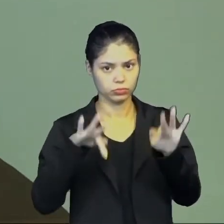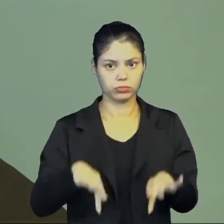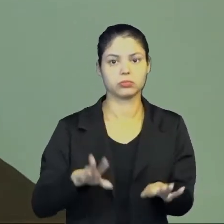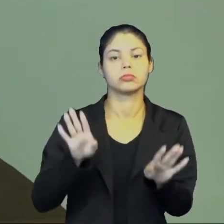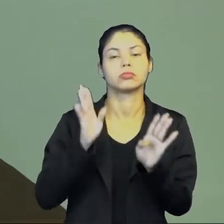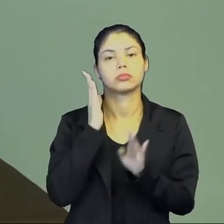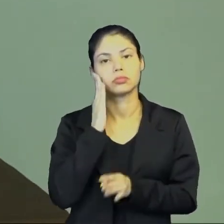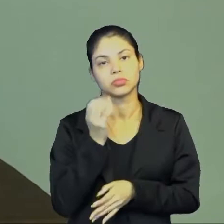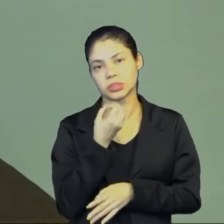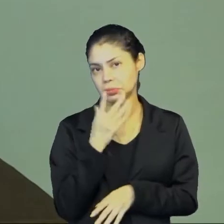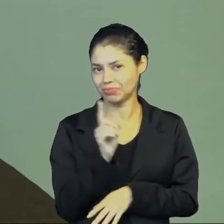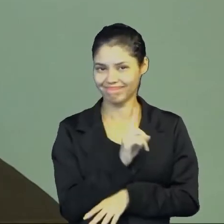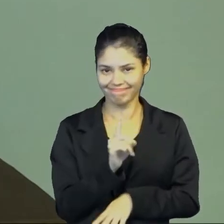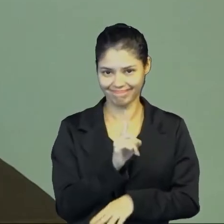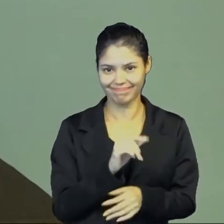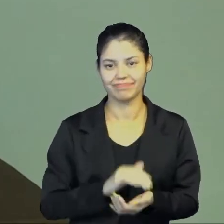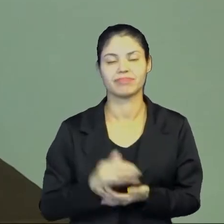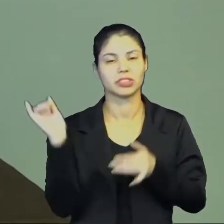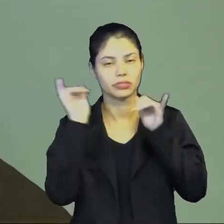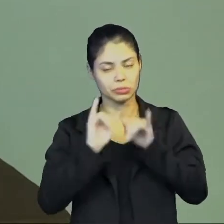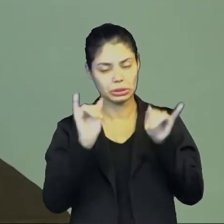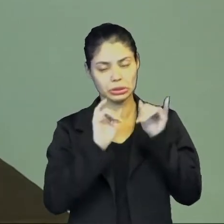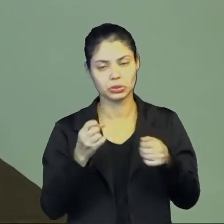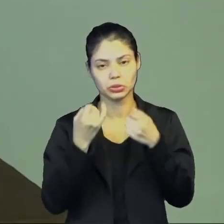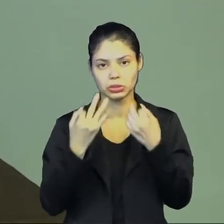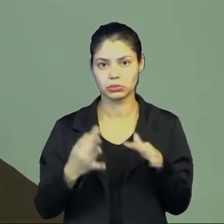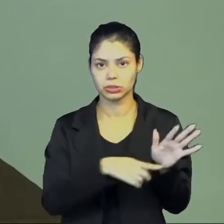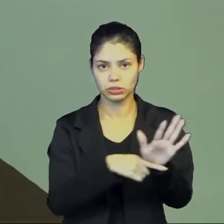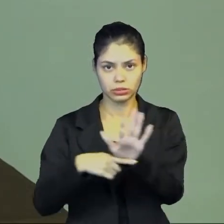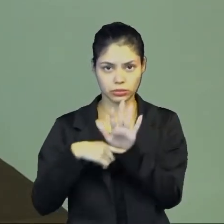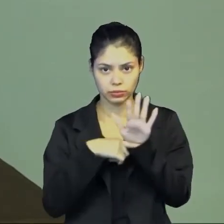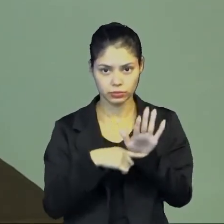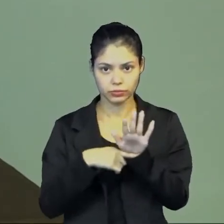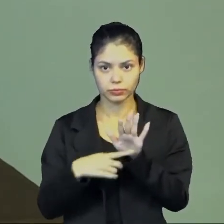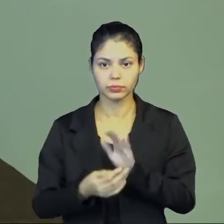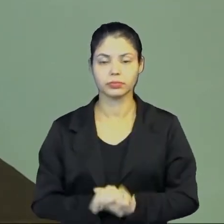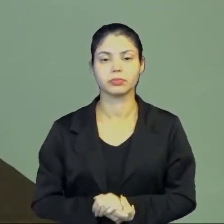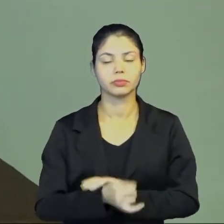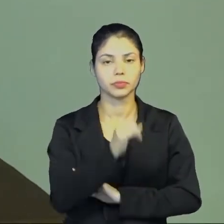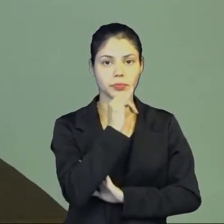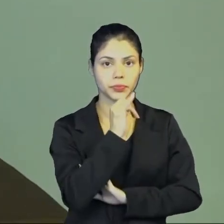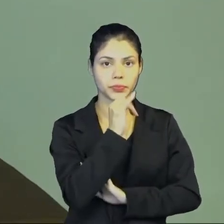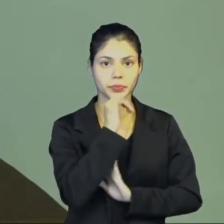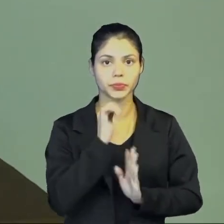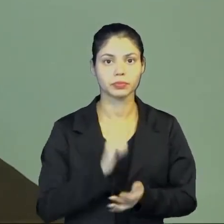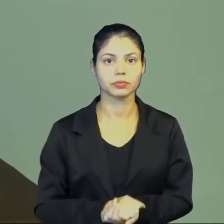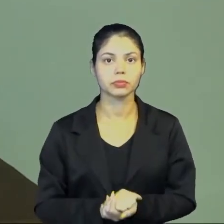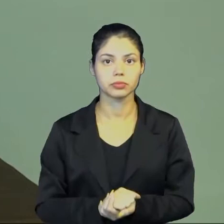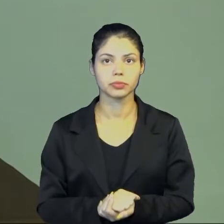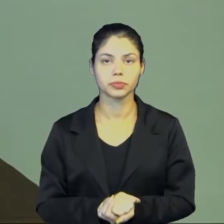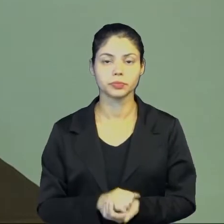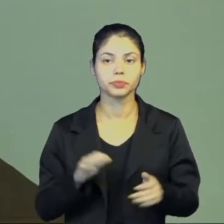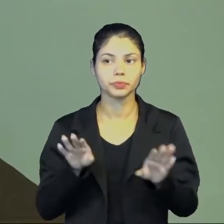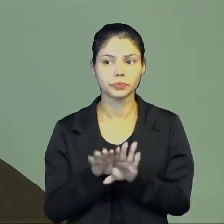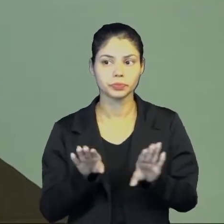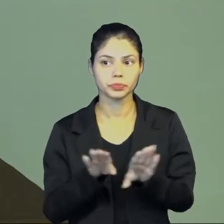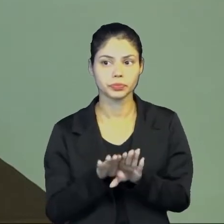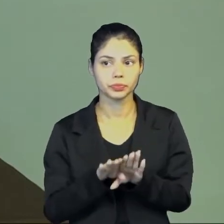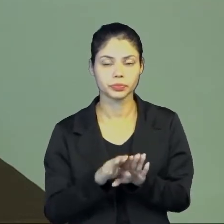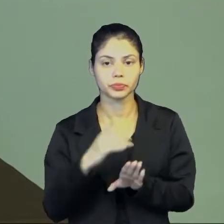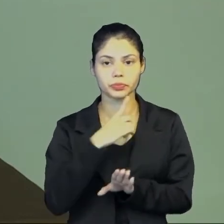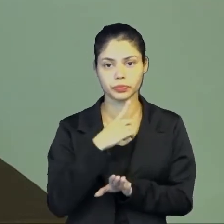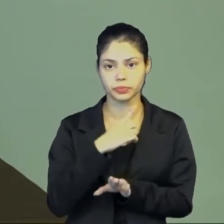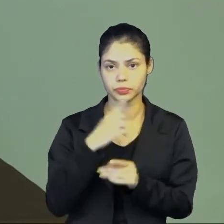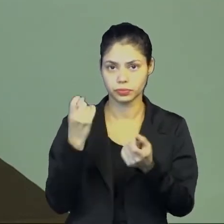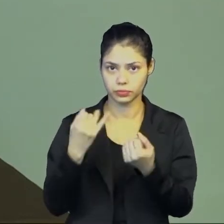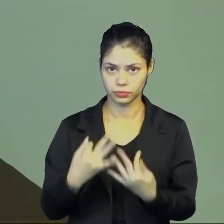aí, que não é bom num texto, nas informações que eu estou apresentando. Então a gente vai ver um exemplo aí para você entender melhor o que eu estou tentando explicar para você,